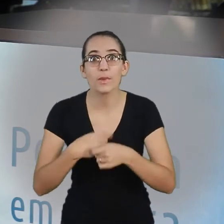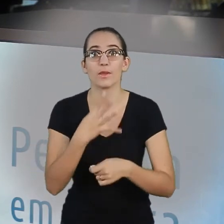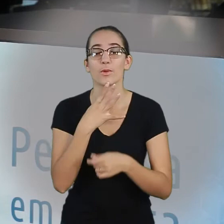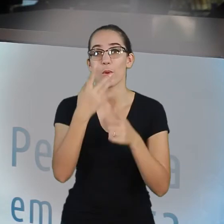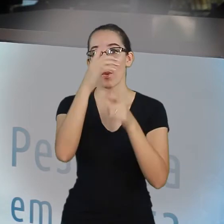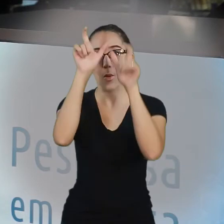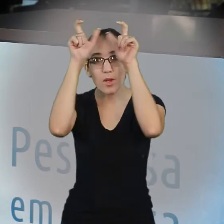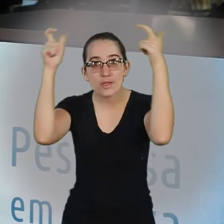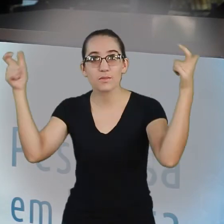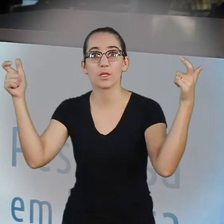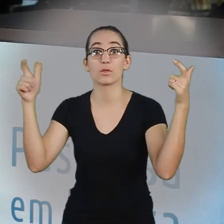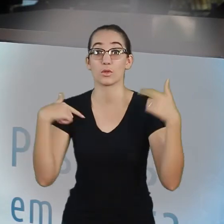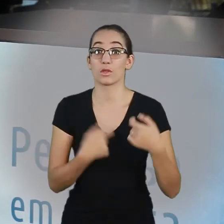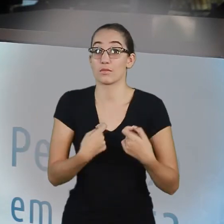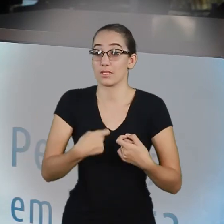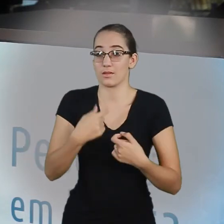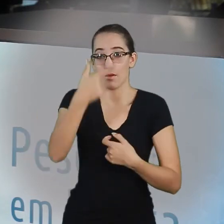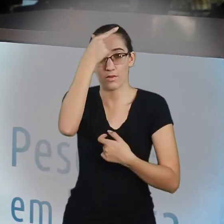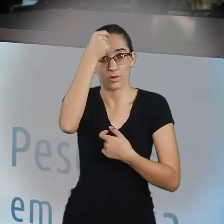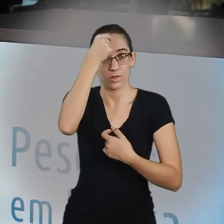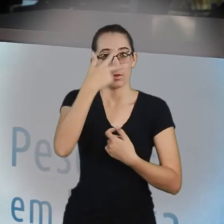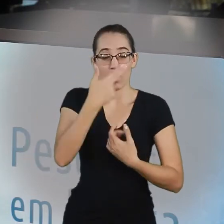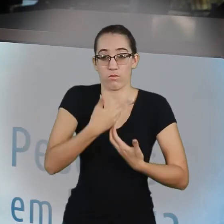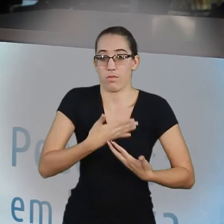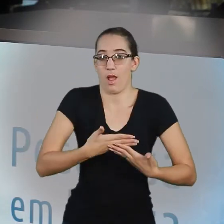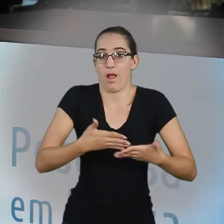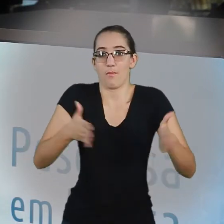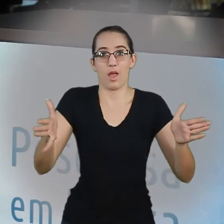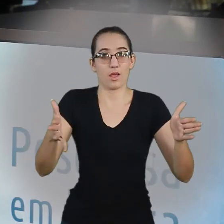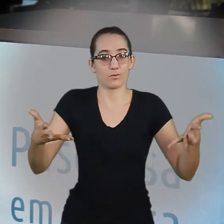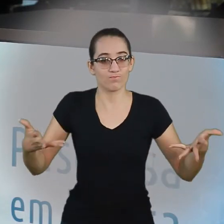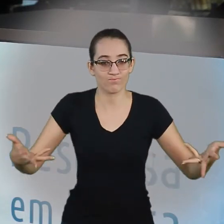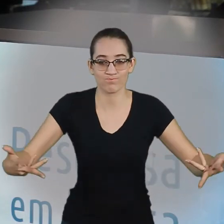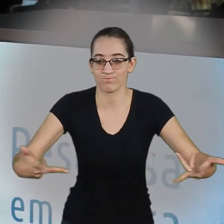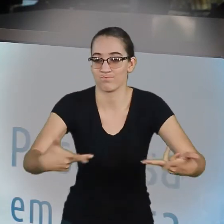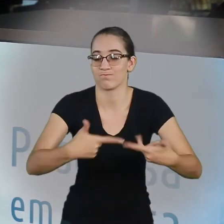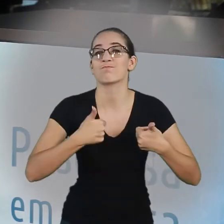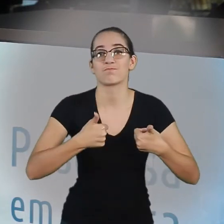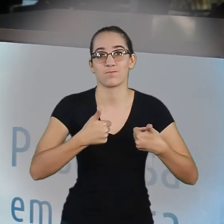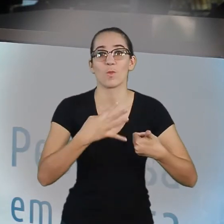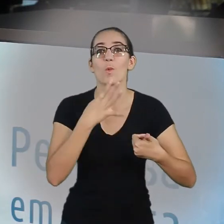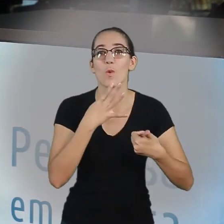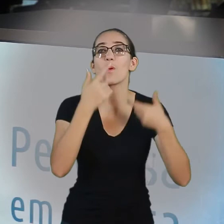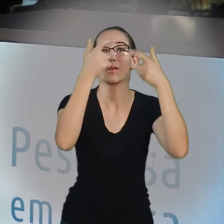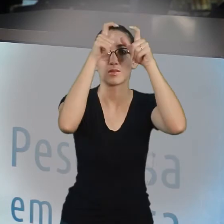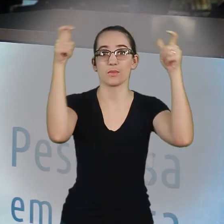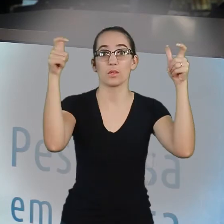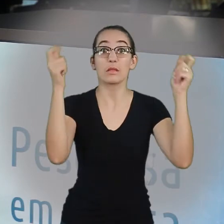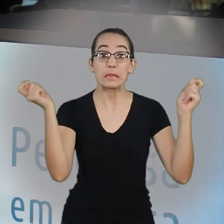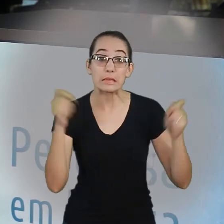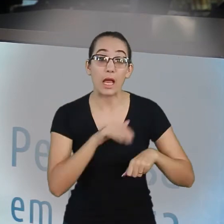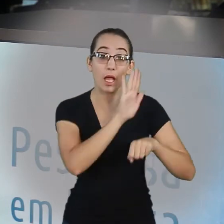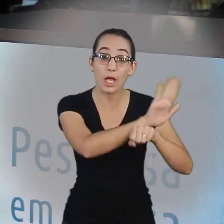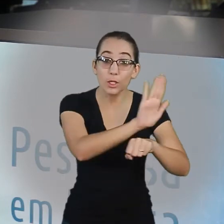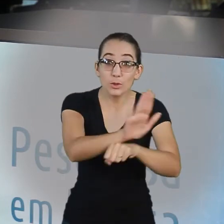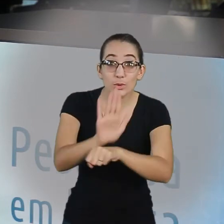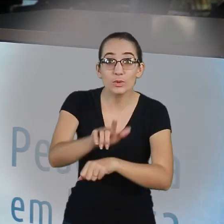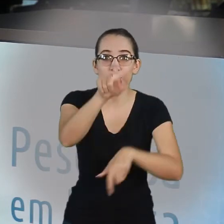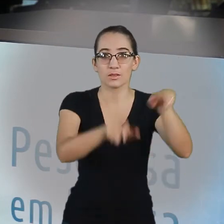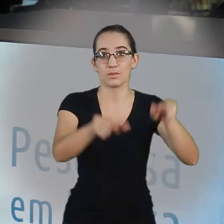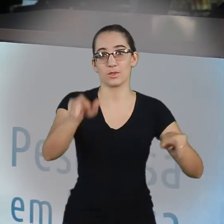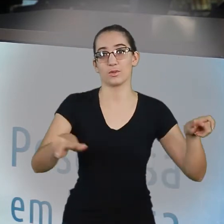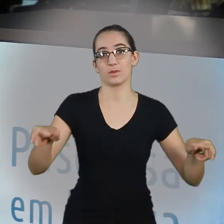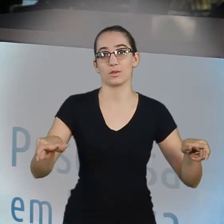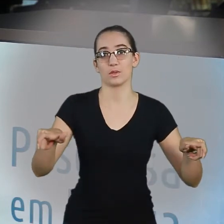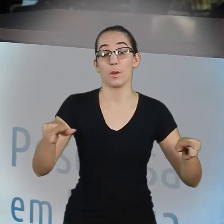sociedade e levar de forma ágil esse conhecimento que a gente tem na universidade em benefício das pessoas. Afinal, quem paga o nosso salário são as